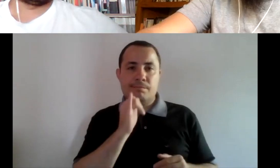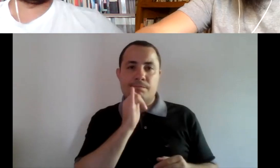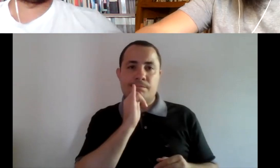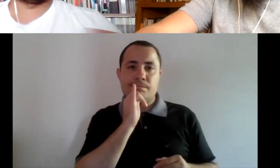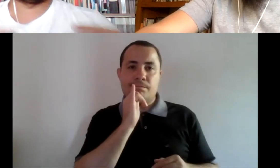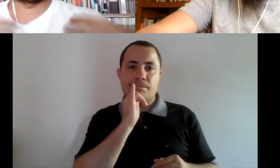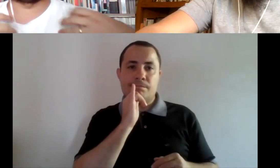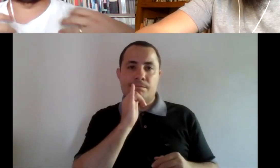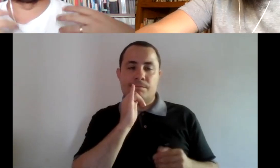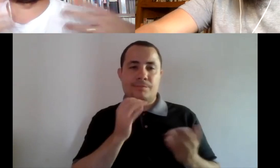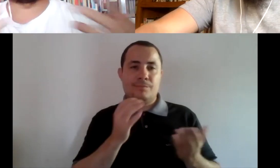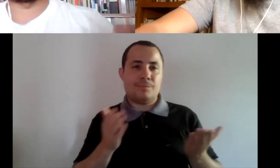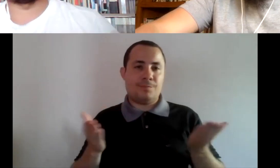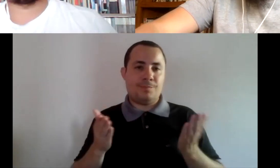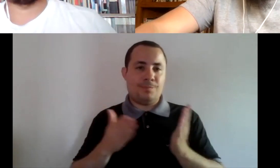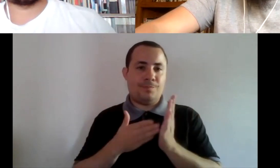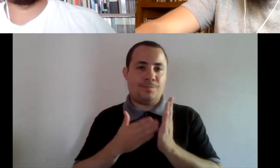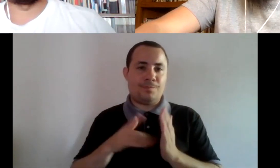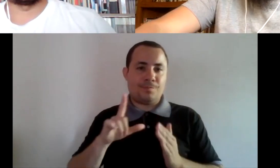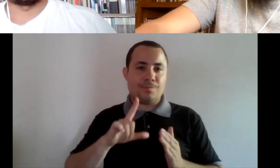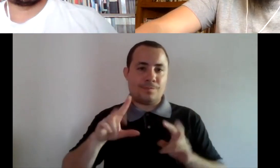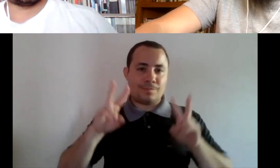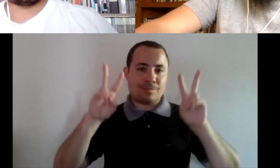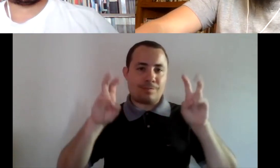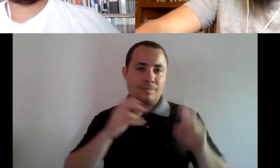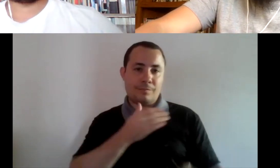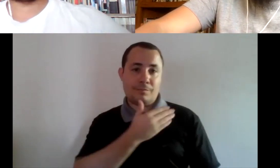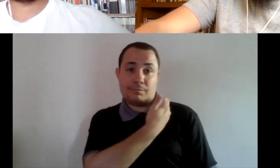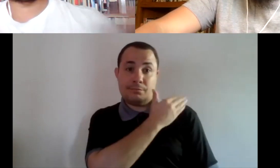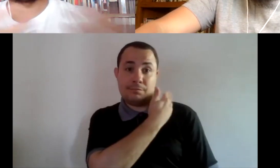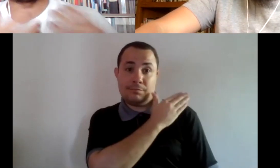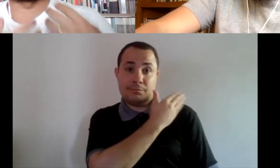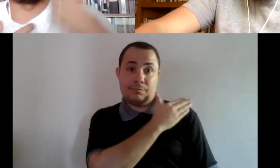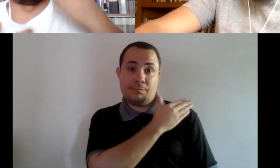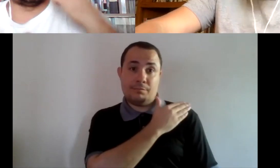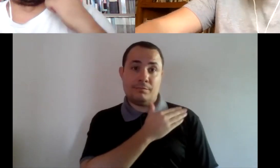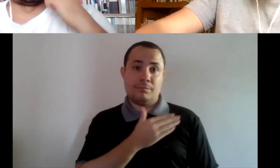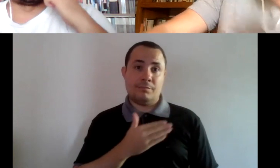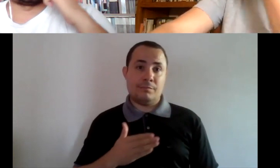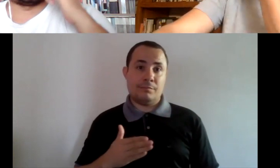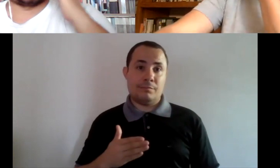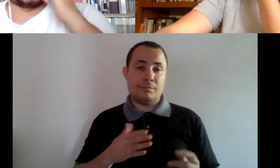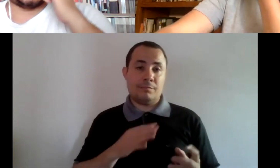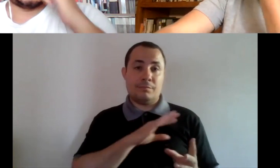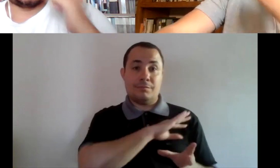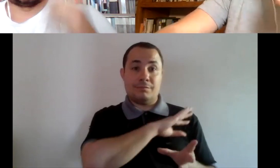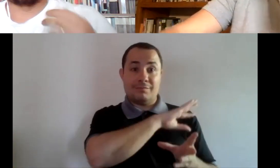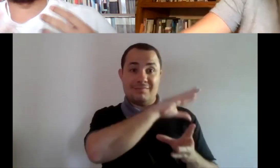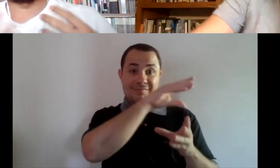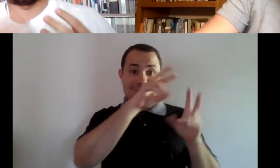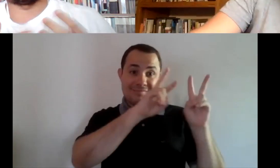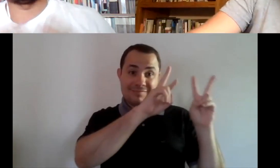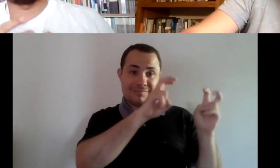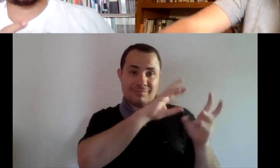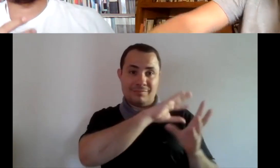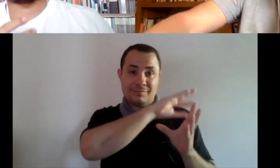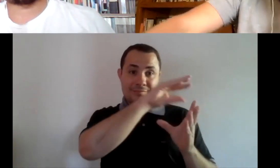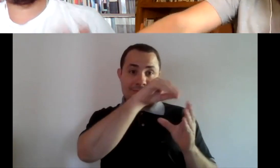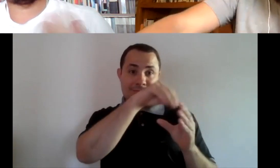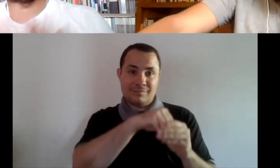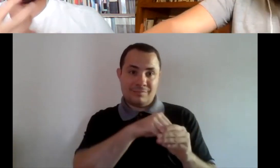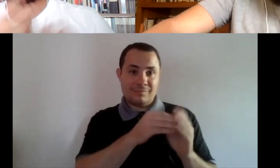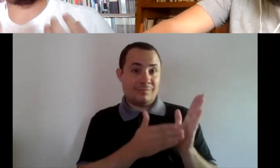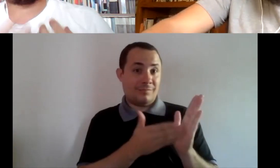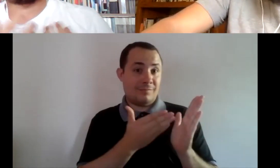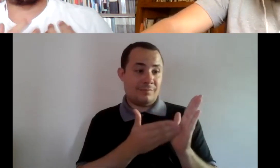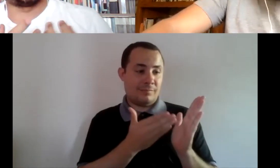dia, a literatura que está falando da questão racial, ela traz para dentro do livro, né, não só pela linguagem, mas